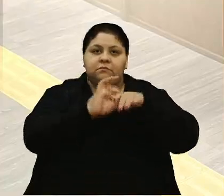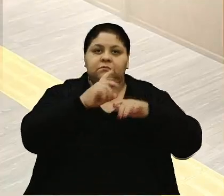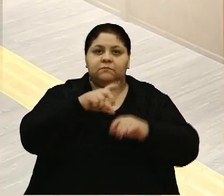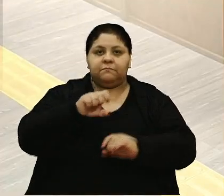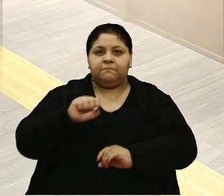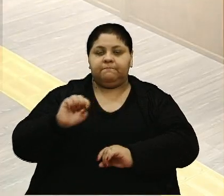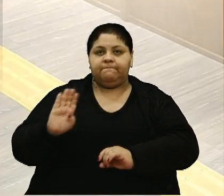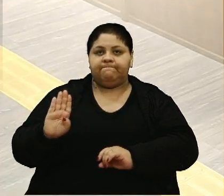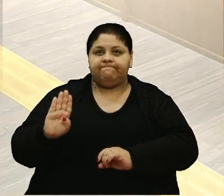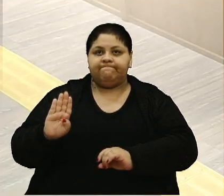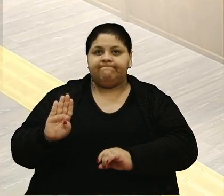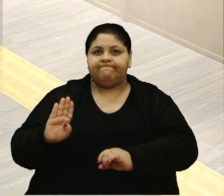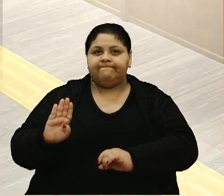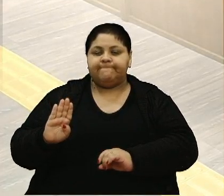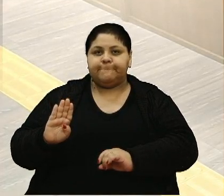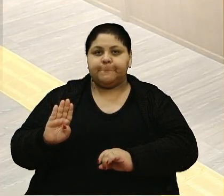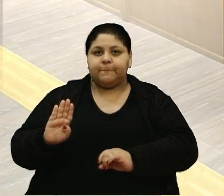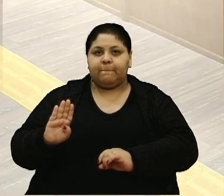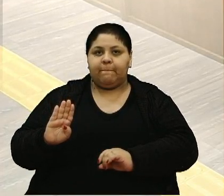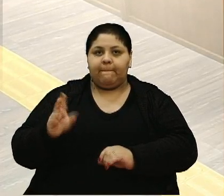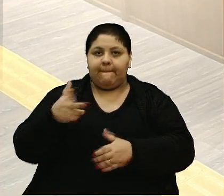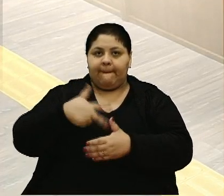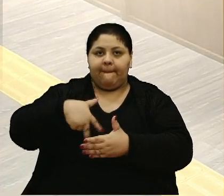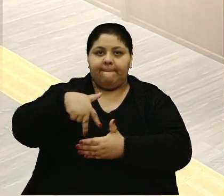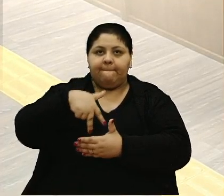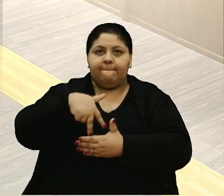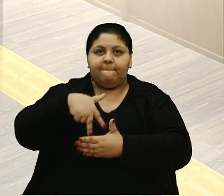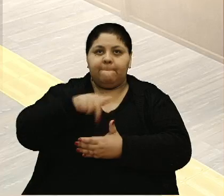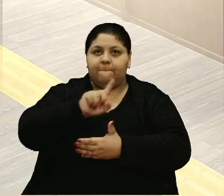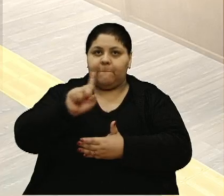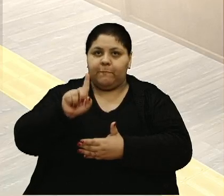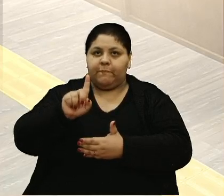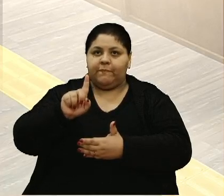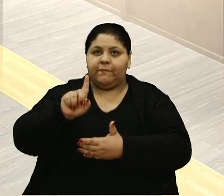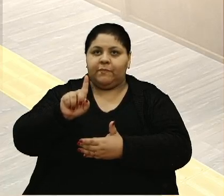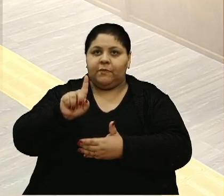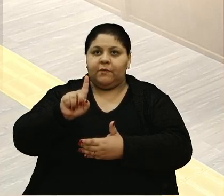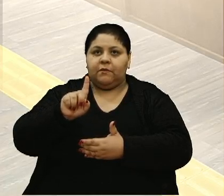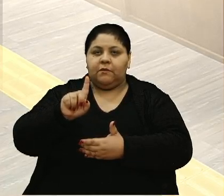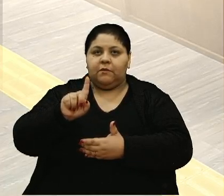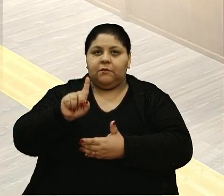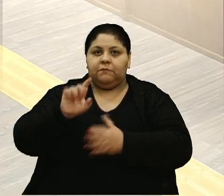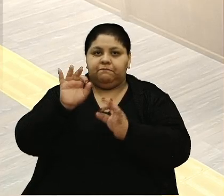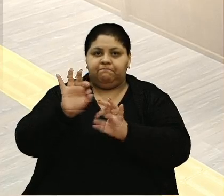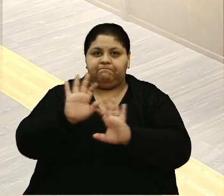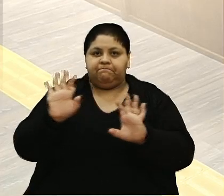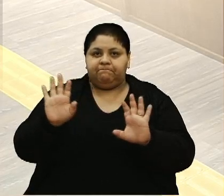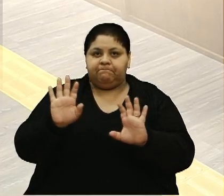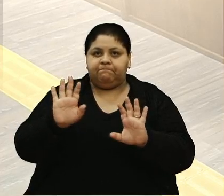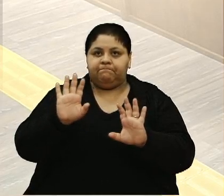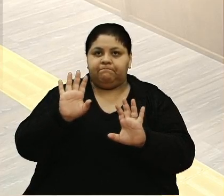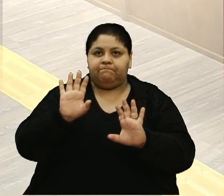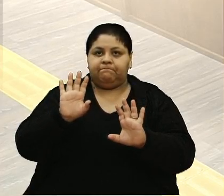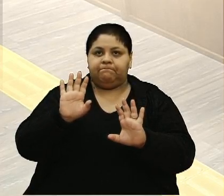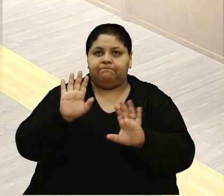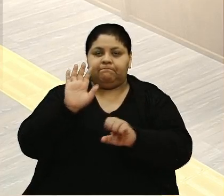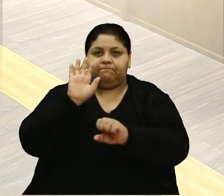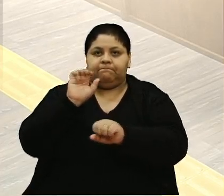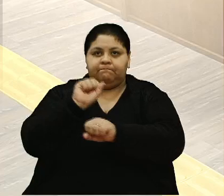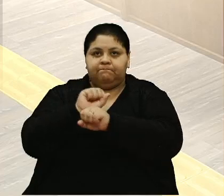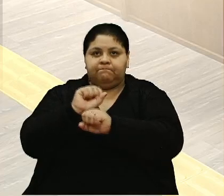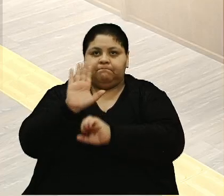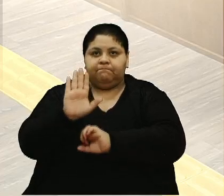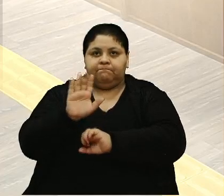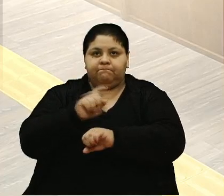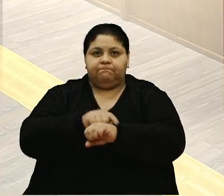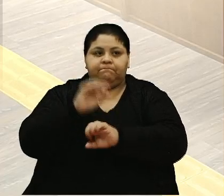B? Na tribuna, não? Pode ser por Fala, ok. Só um segundinho para que eu possa registrar o seu